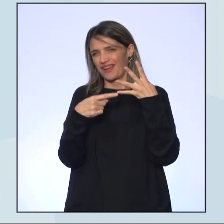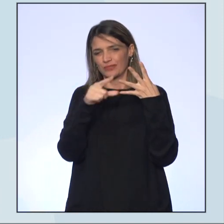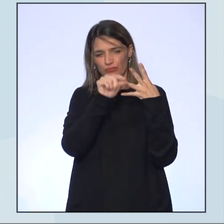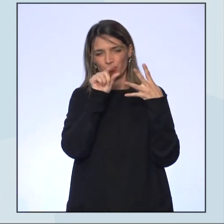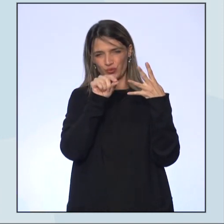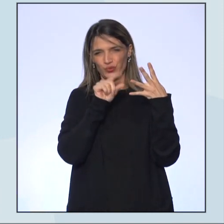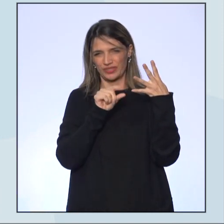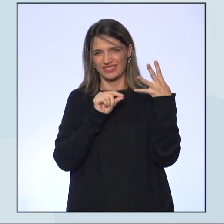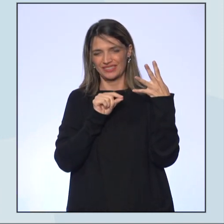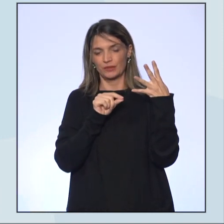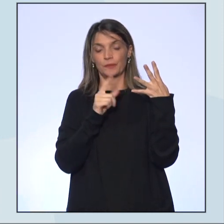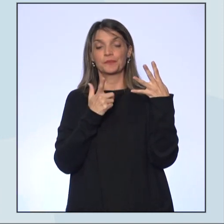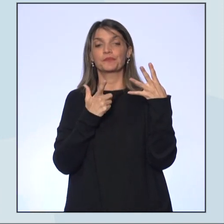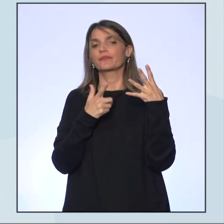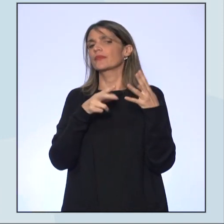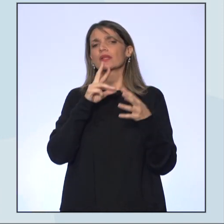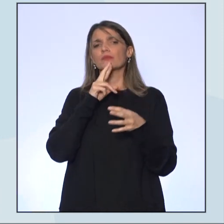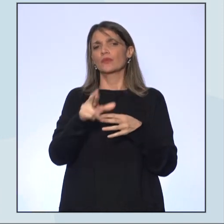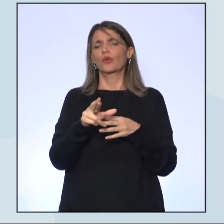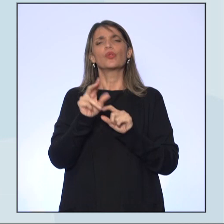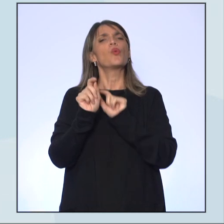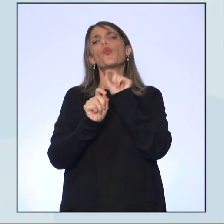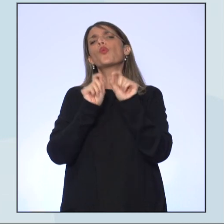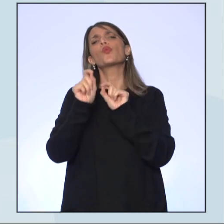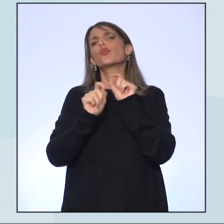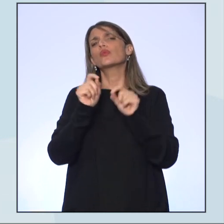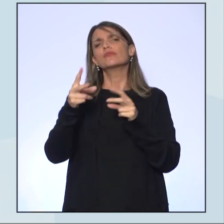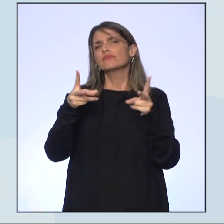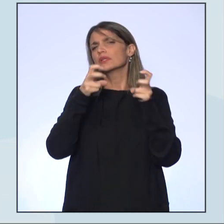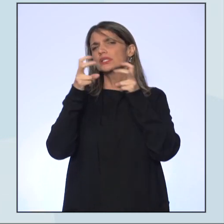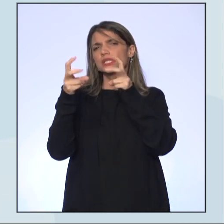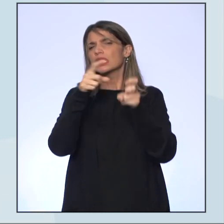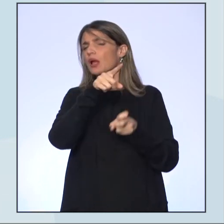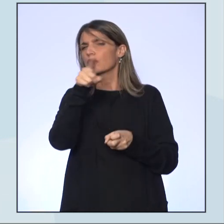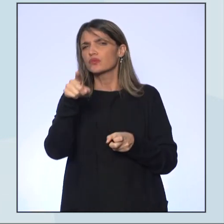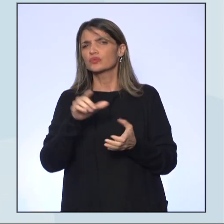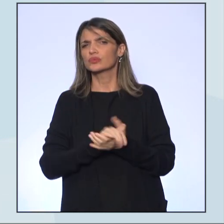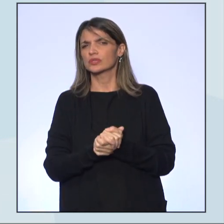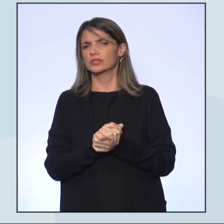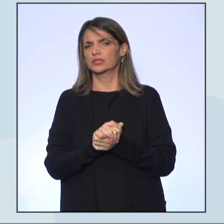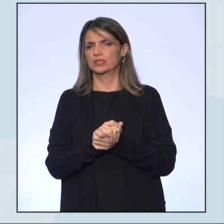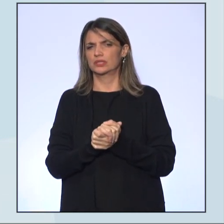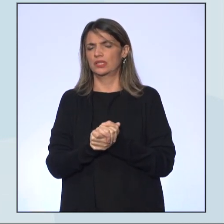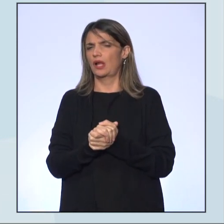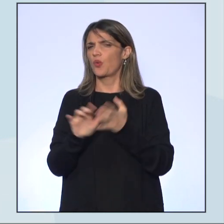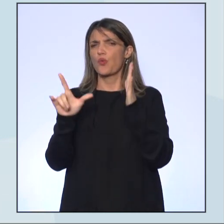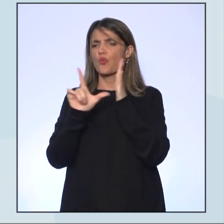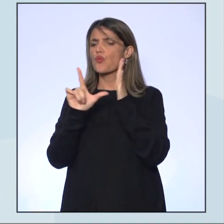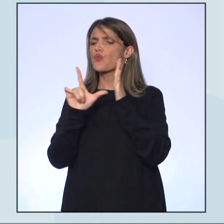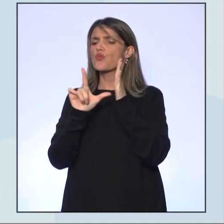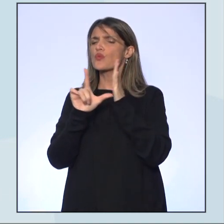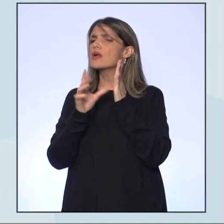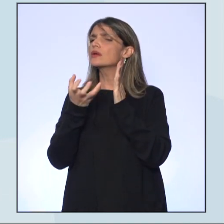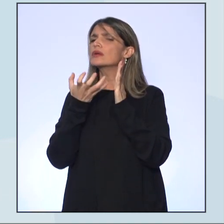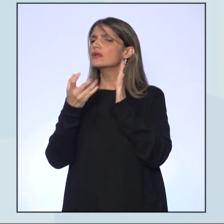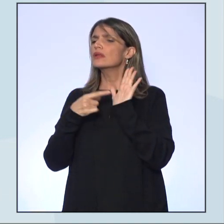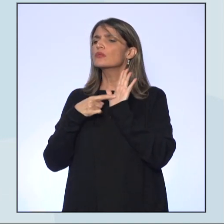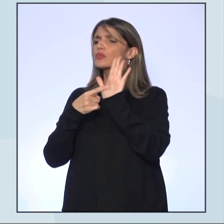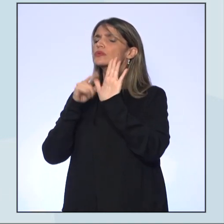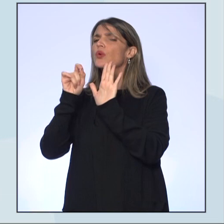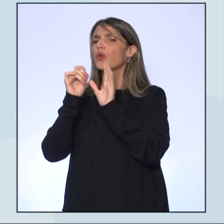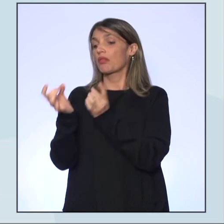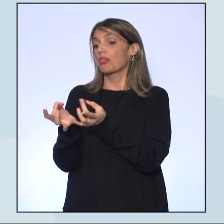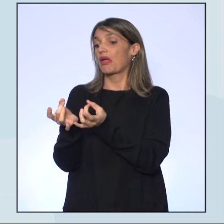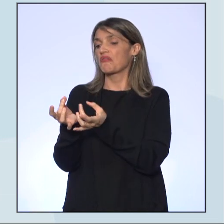de analisar ali, respondo, o que vocês concluíram, né? Qual é o posicionamento de Martinho Lutero sobre a venda de